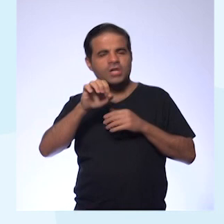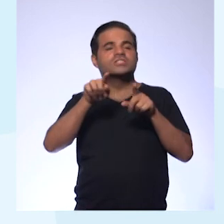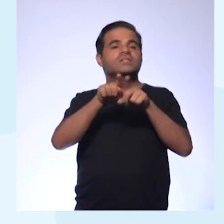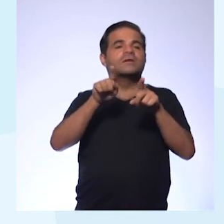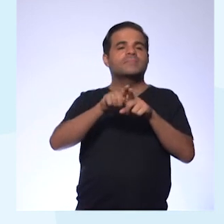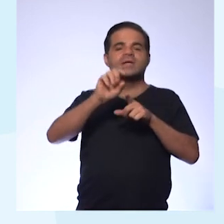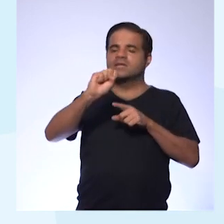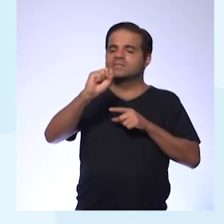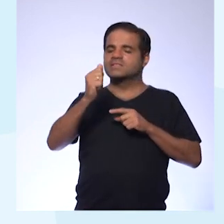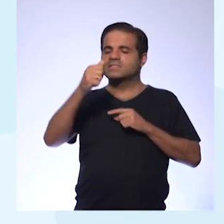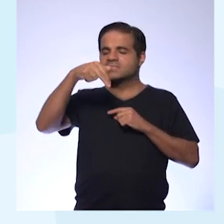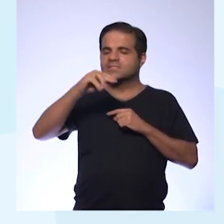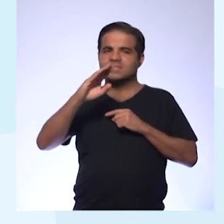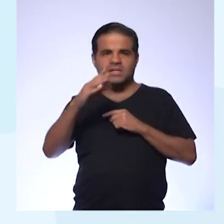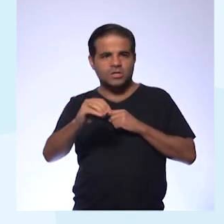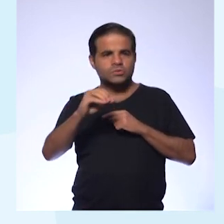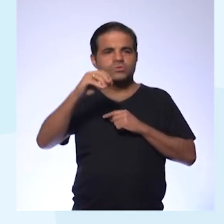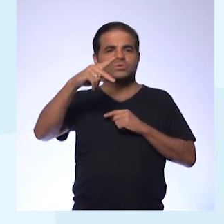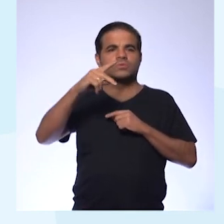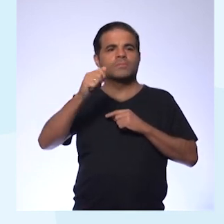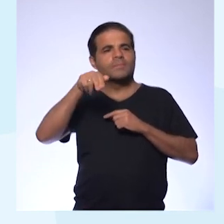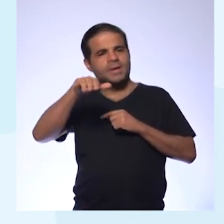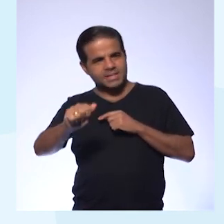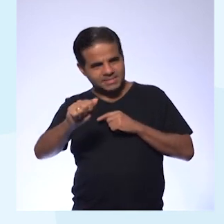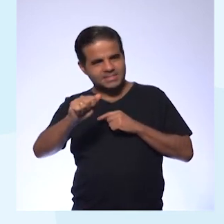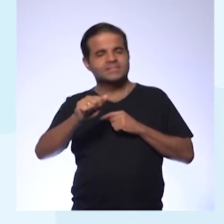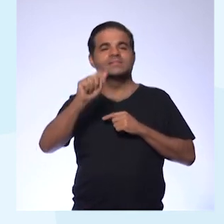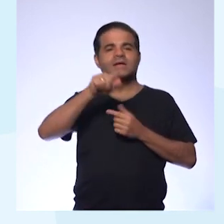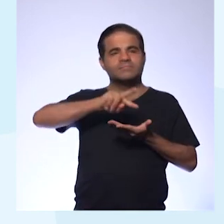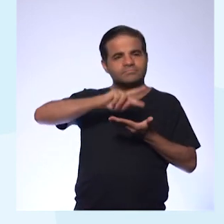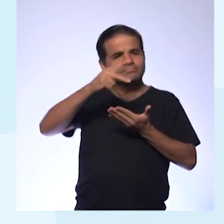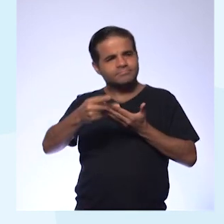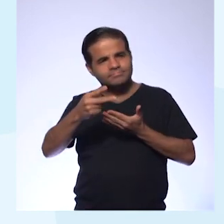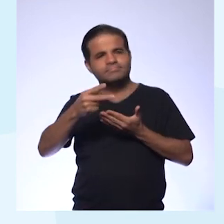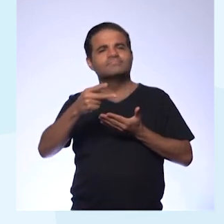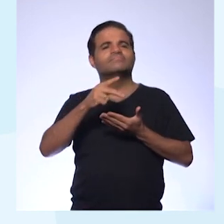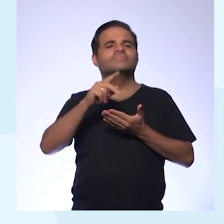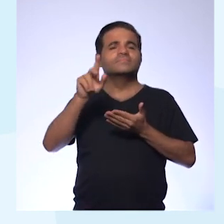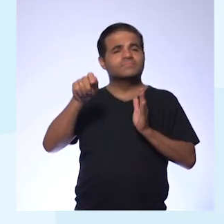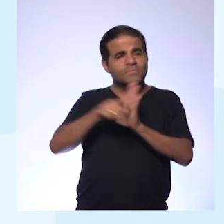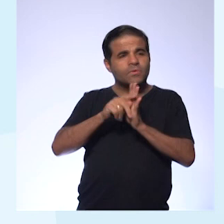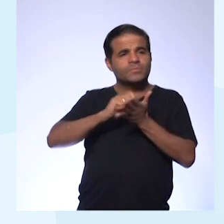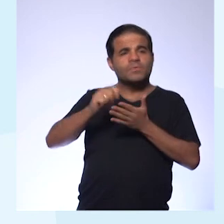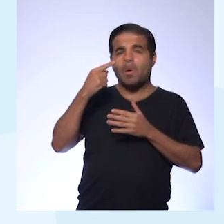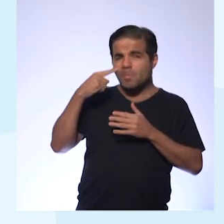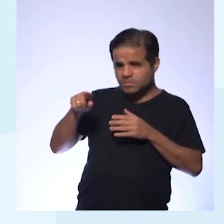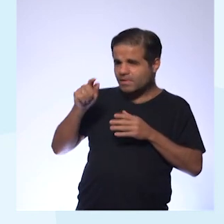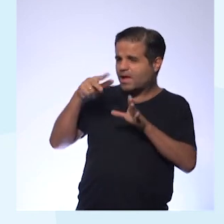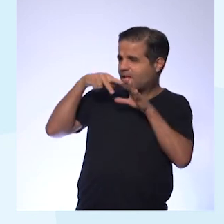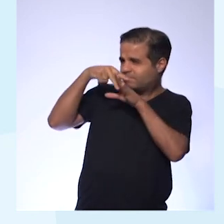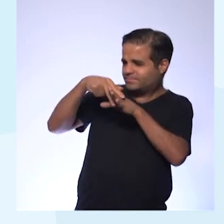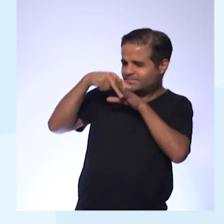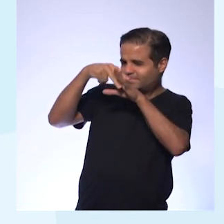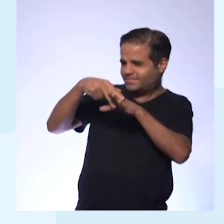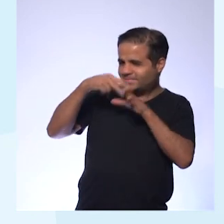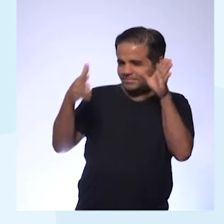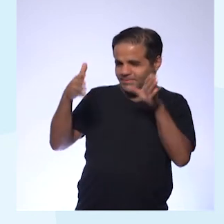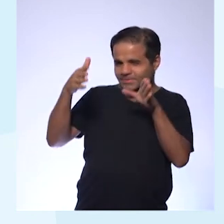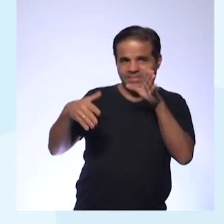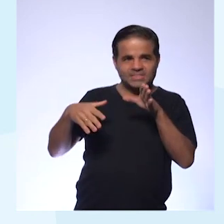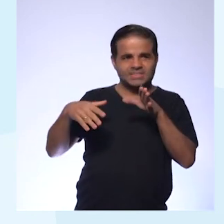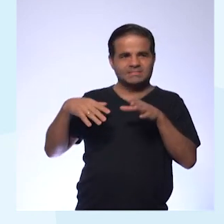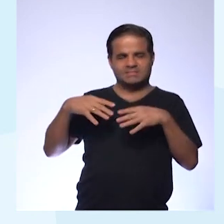Numa ilustração de Gustavo Doré para o livro de Miguel de Cervantes. Na imagem a gente pode ver um cavaleiro medieval,